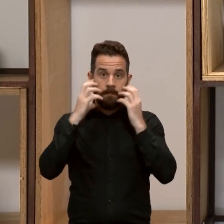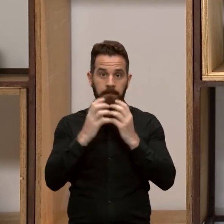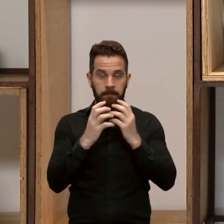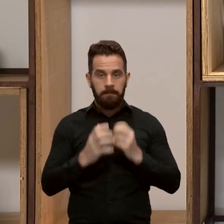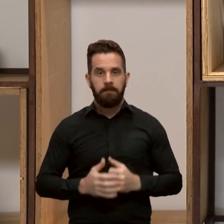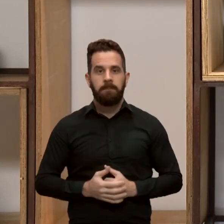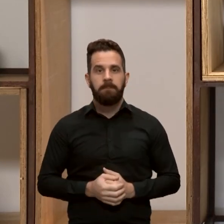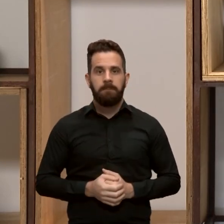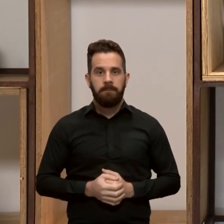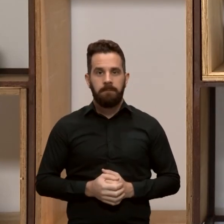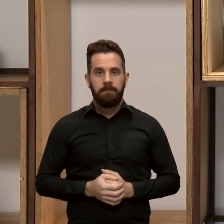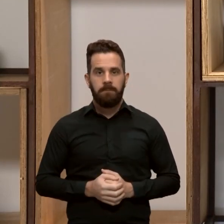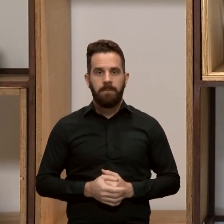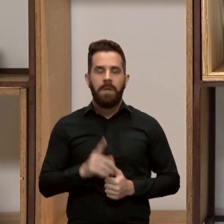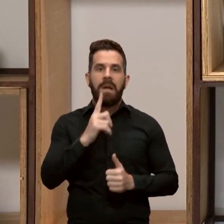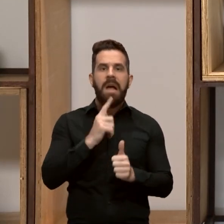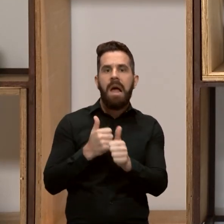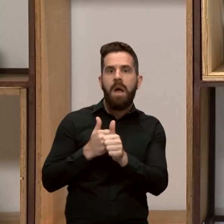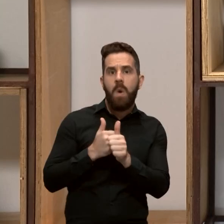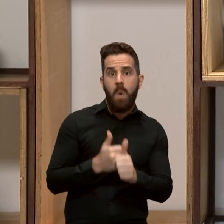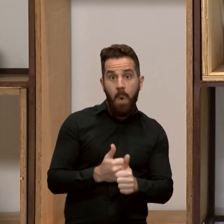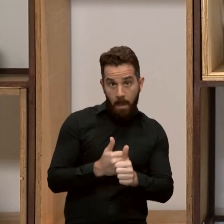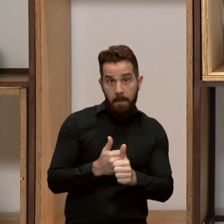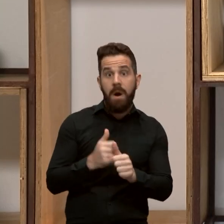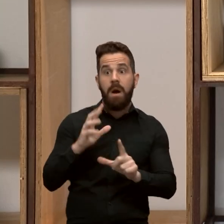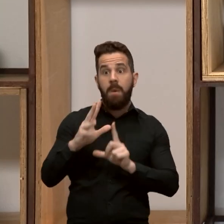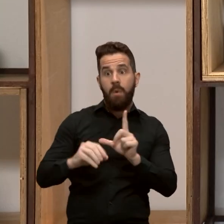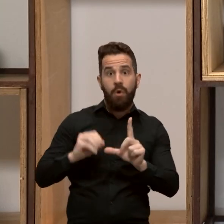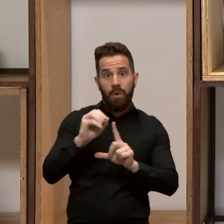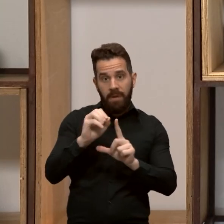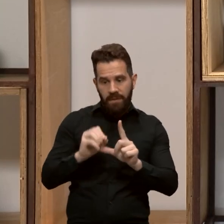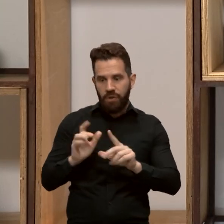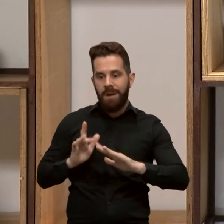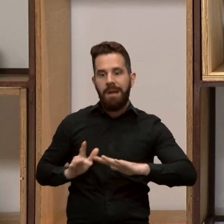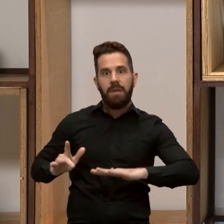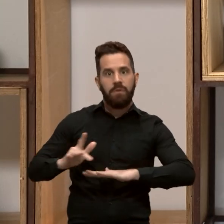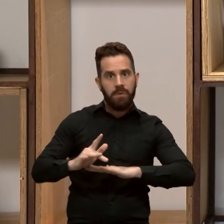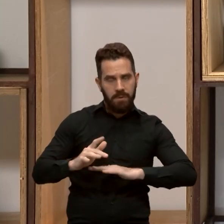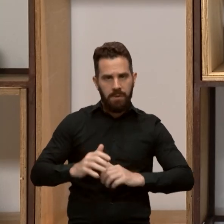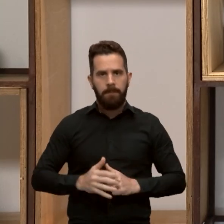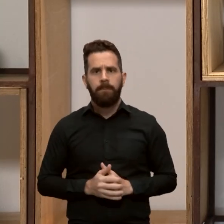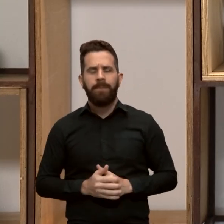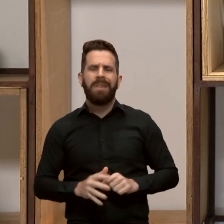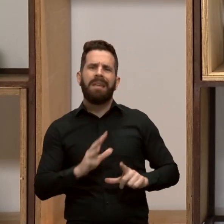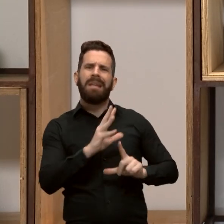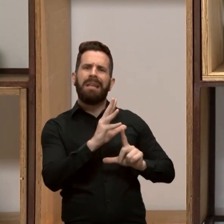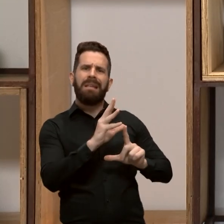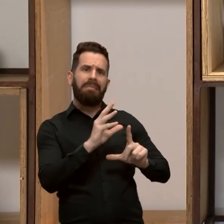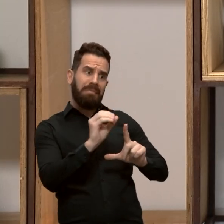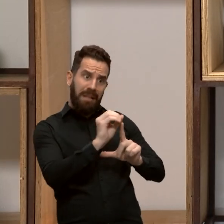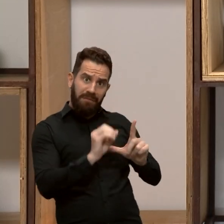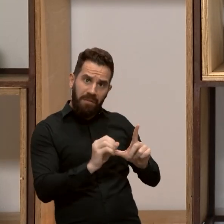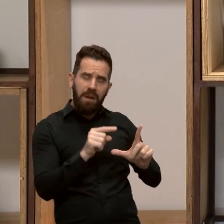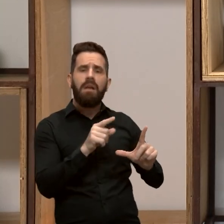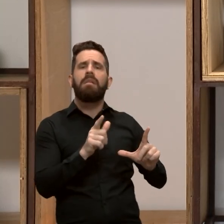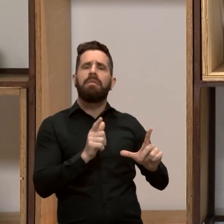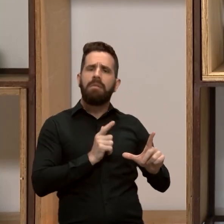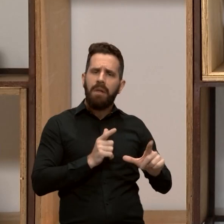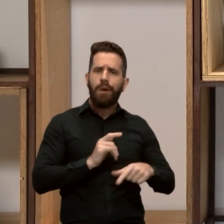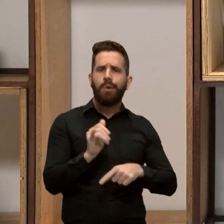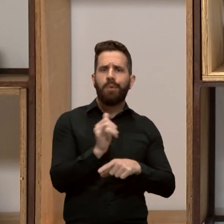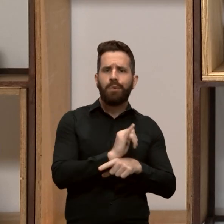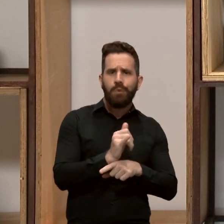cheia. Acompanhe o Mundo FG pelas redes sociais. A TV UFG tem YouTube, Instagram,